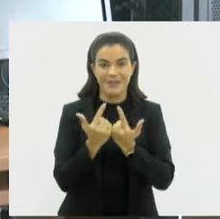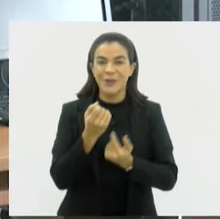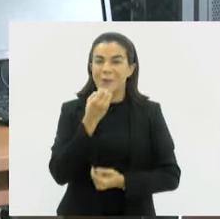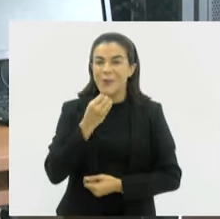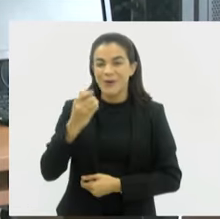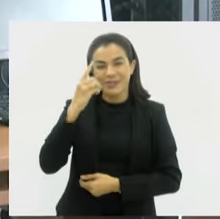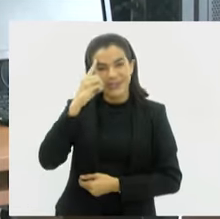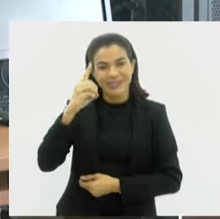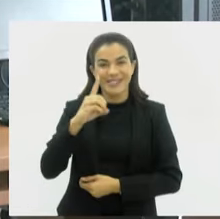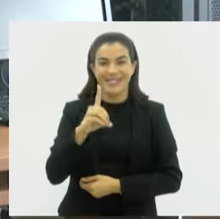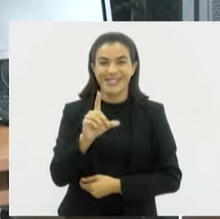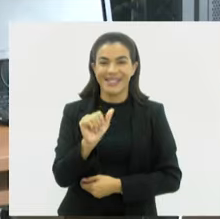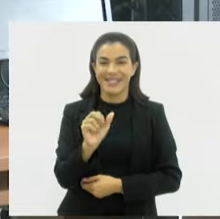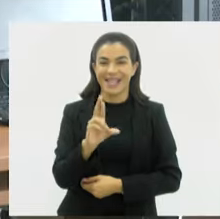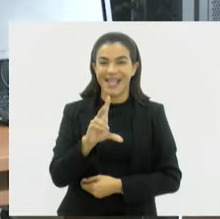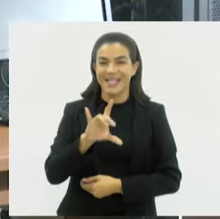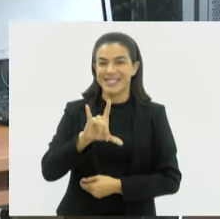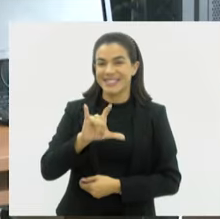Darcília.